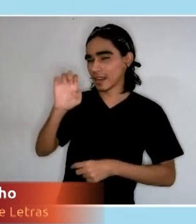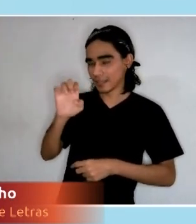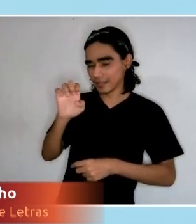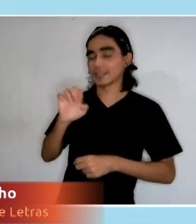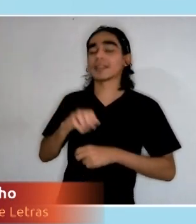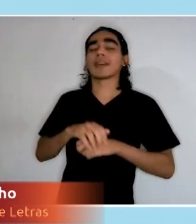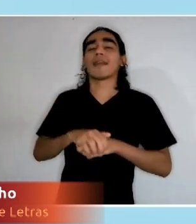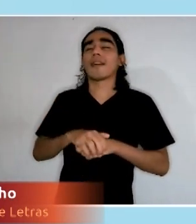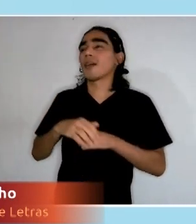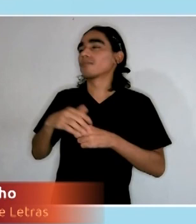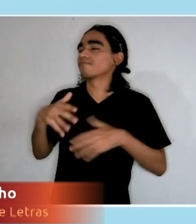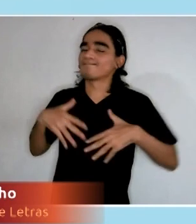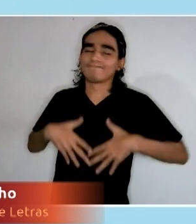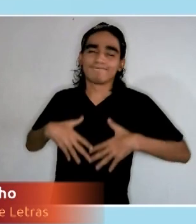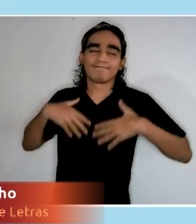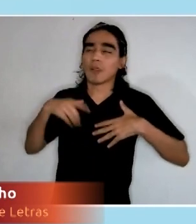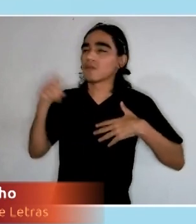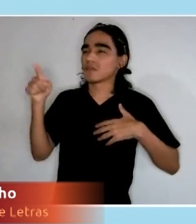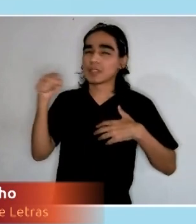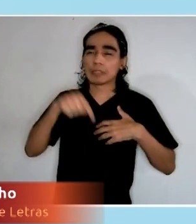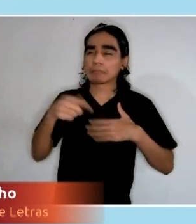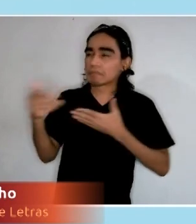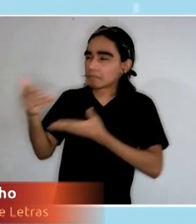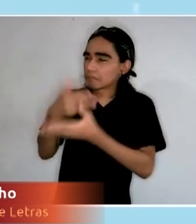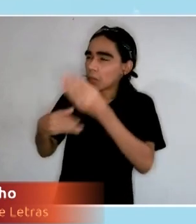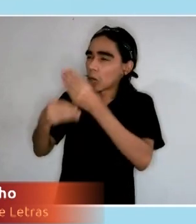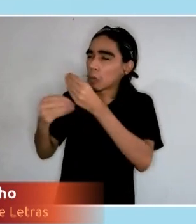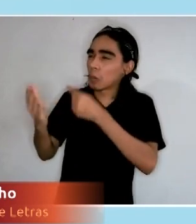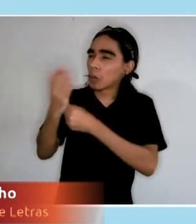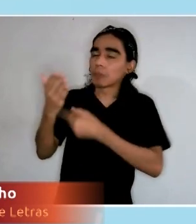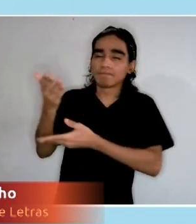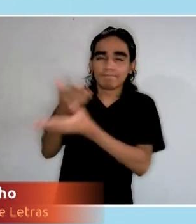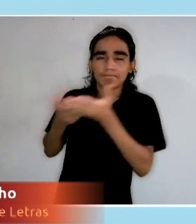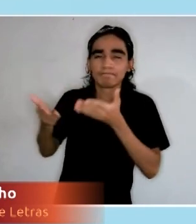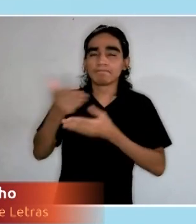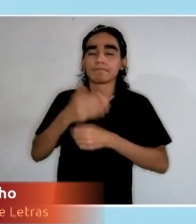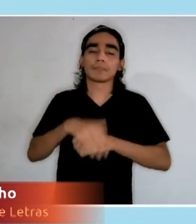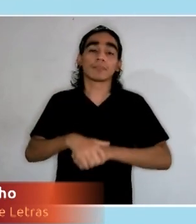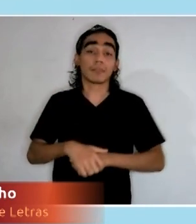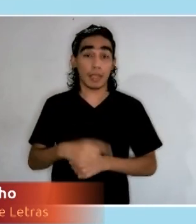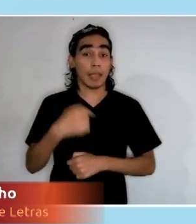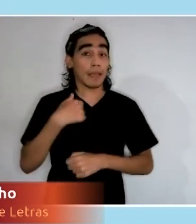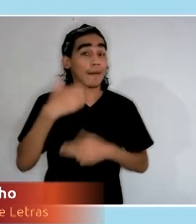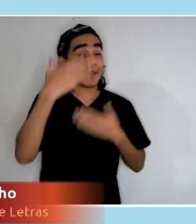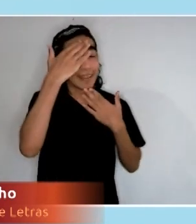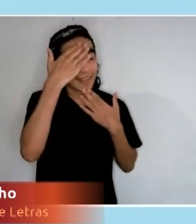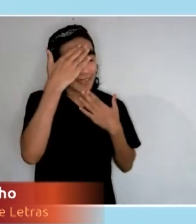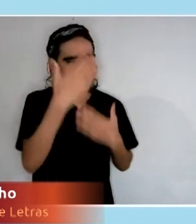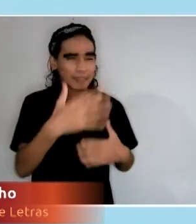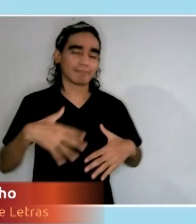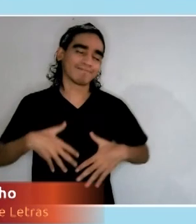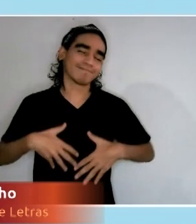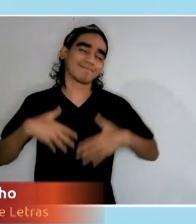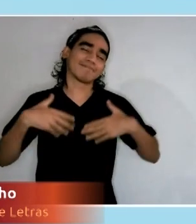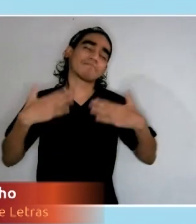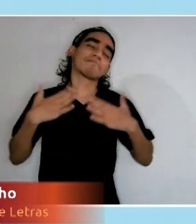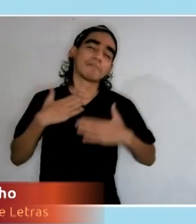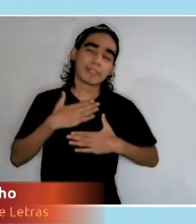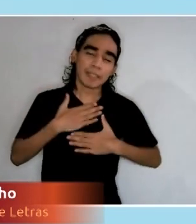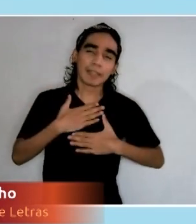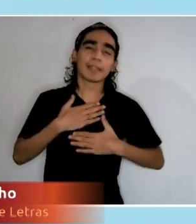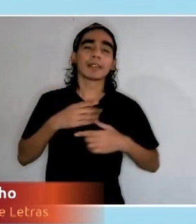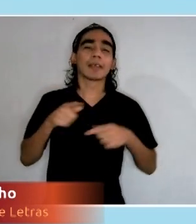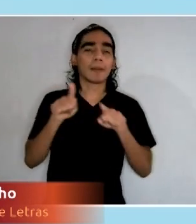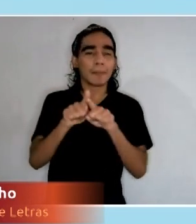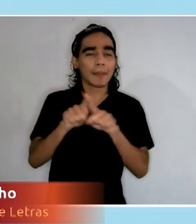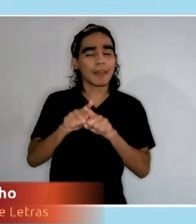contar com as suas contribuições para esse debate. Eu que agradeço, Camila, a honra é minha. E também, como disse Daniel,